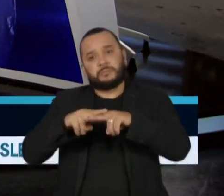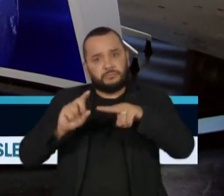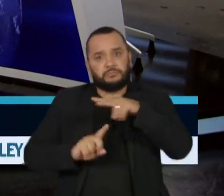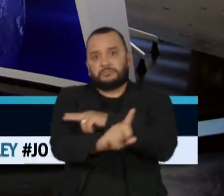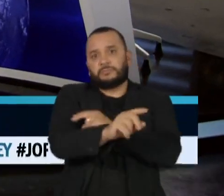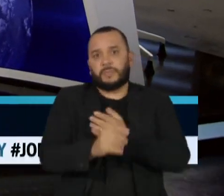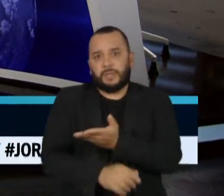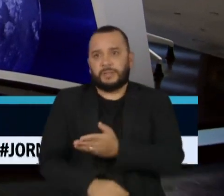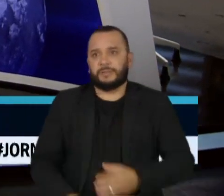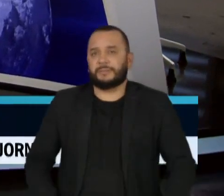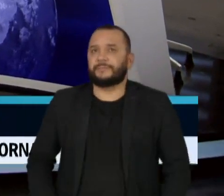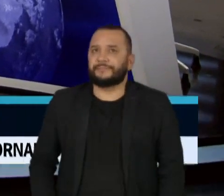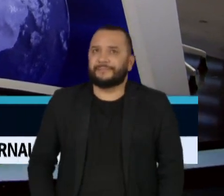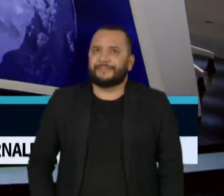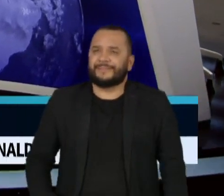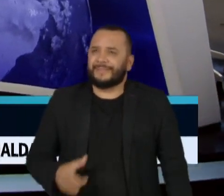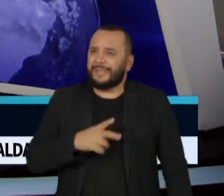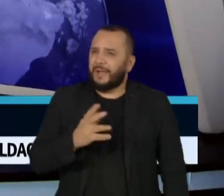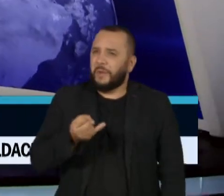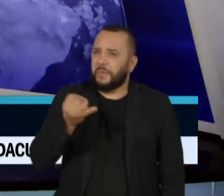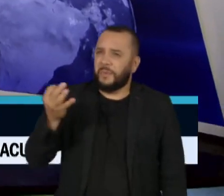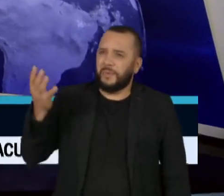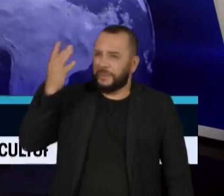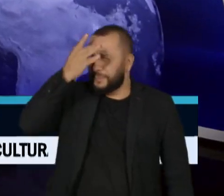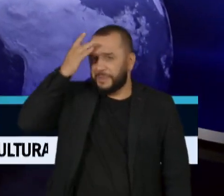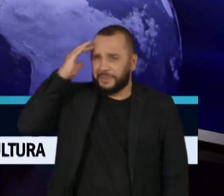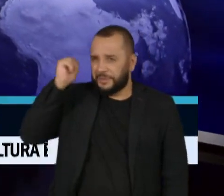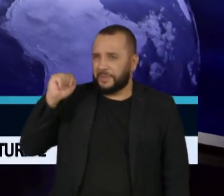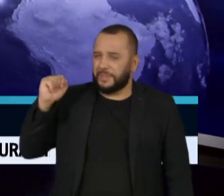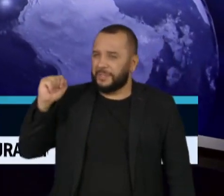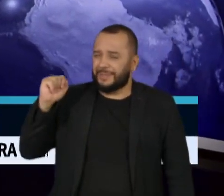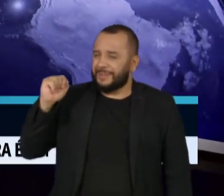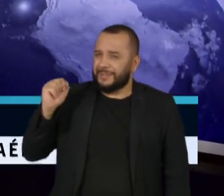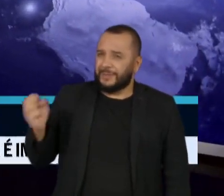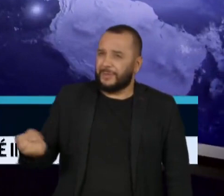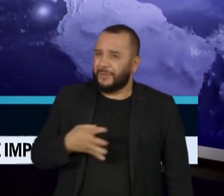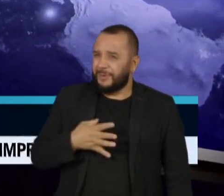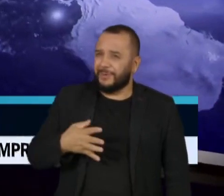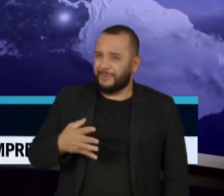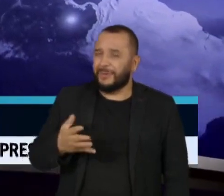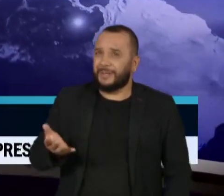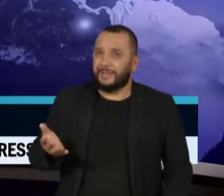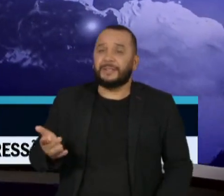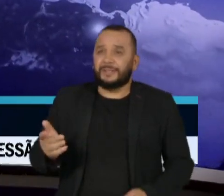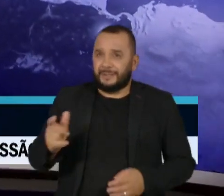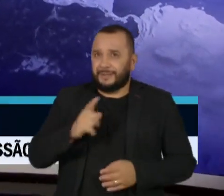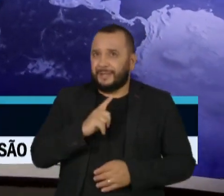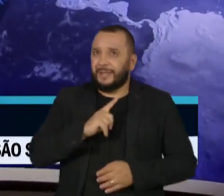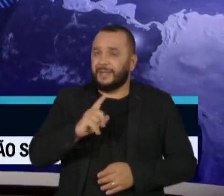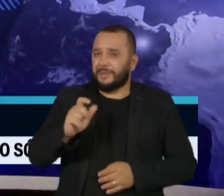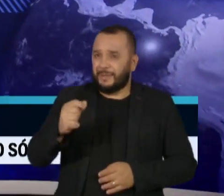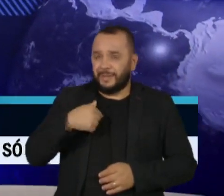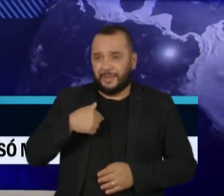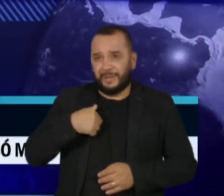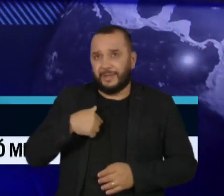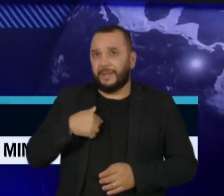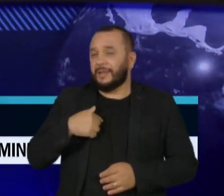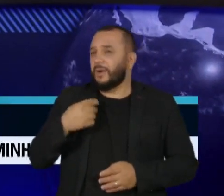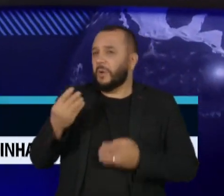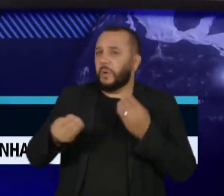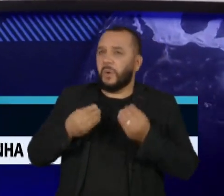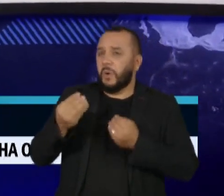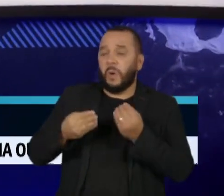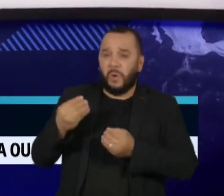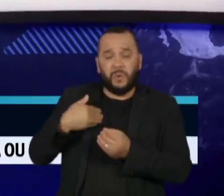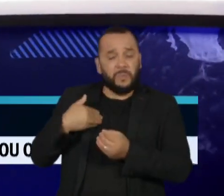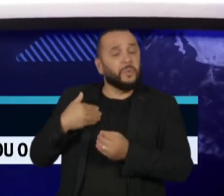Sérgio estão surgindo algumas figuras novas né na legislação primeiro fetal da intervenção Federal agora exílio